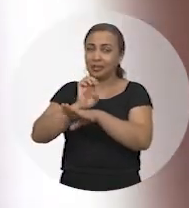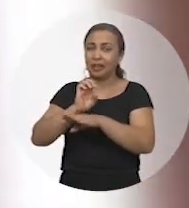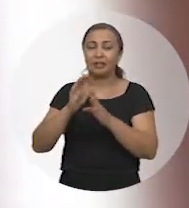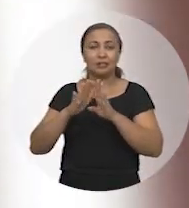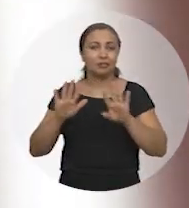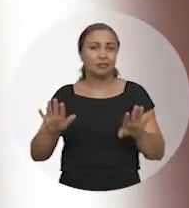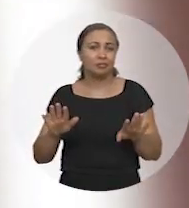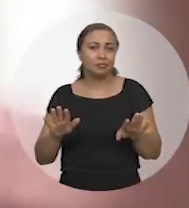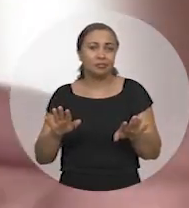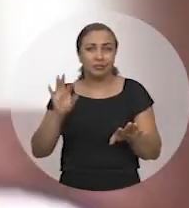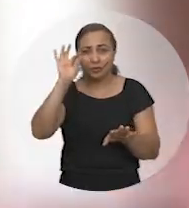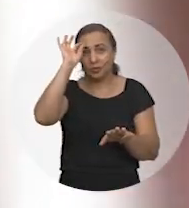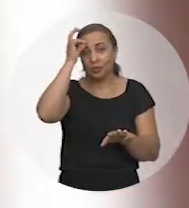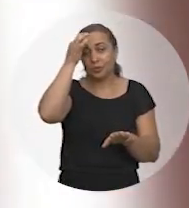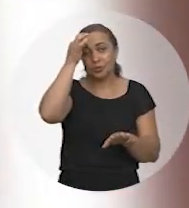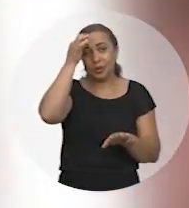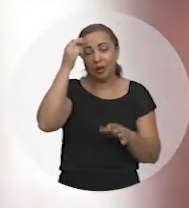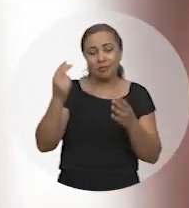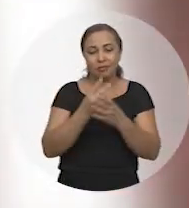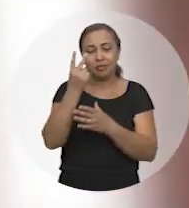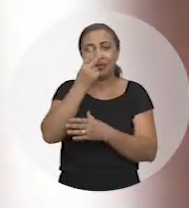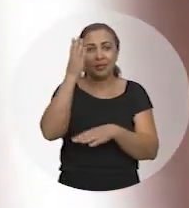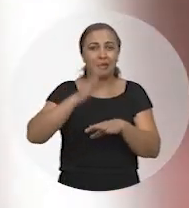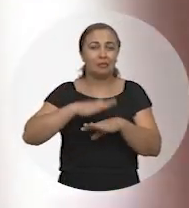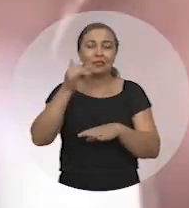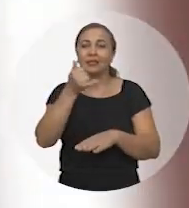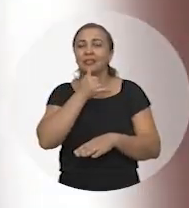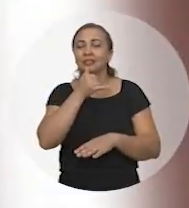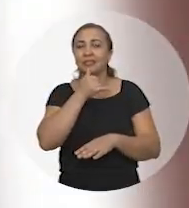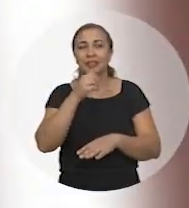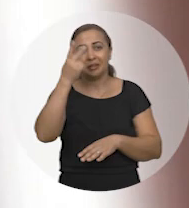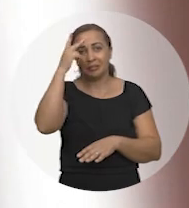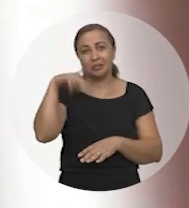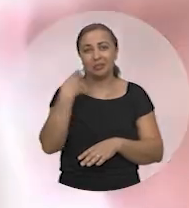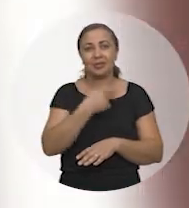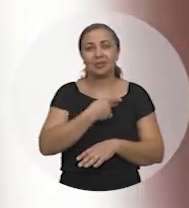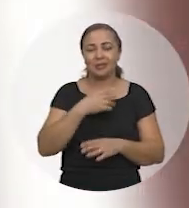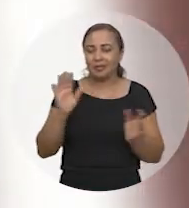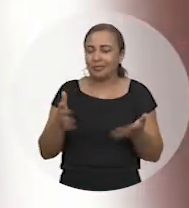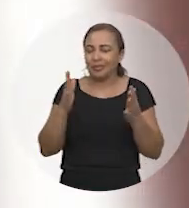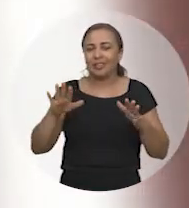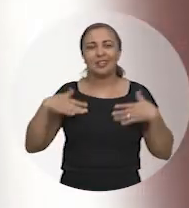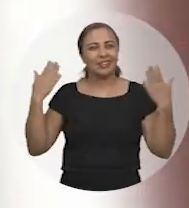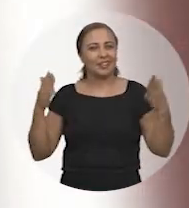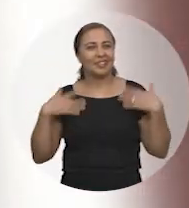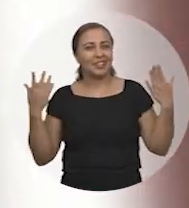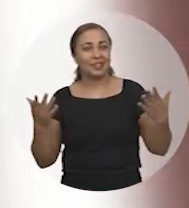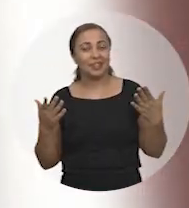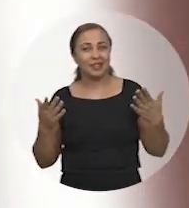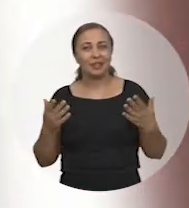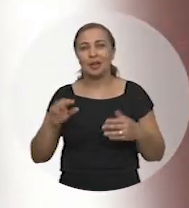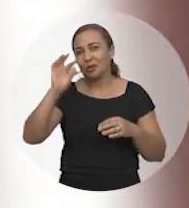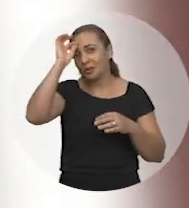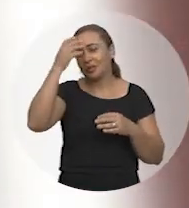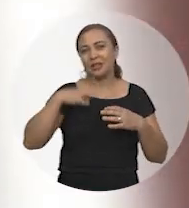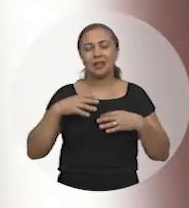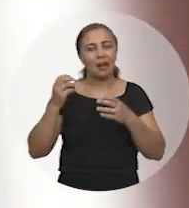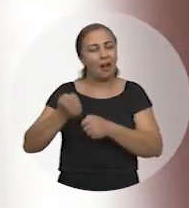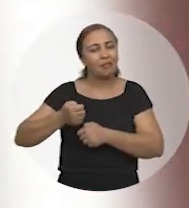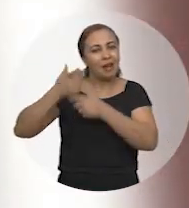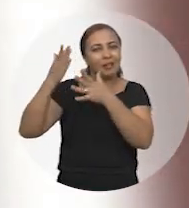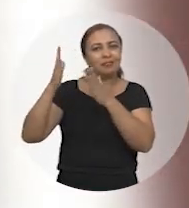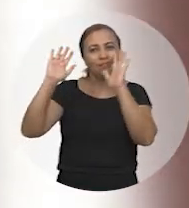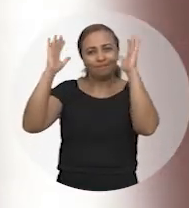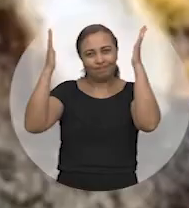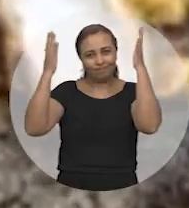sendo estação do Estado então isso só valoriza mais ainda né Para nós de fato é é motivo de grande alegria e